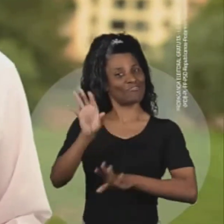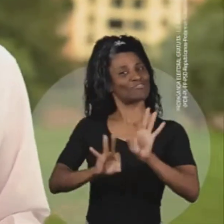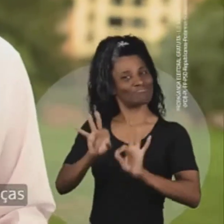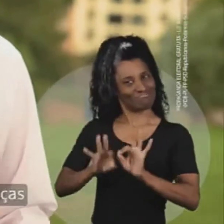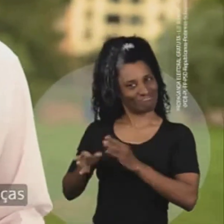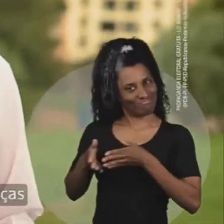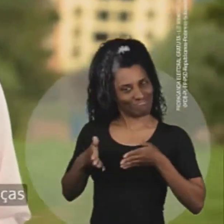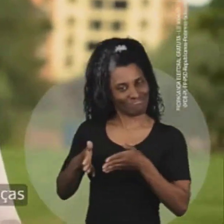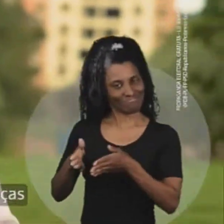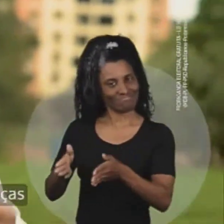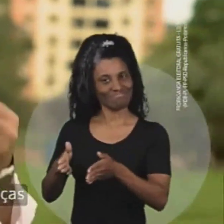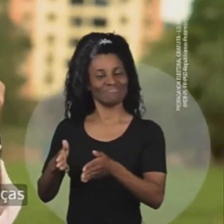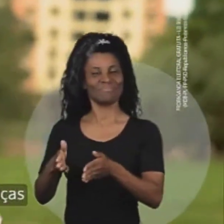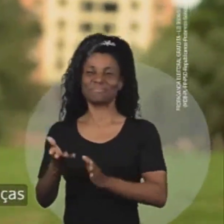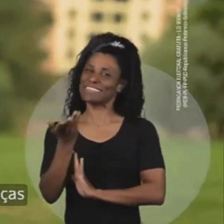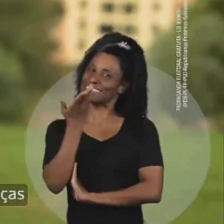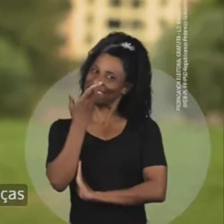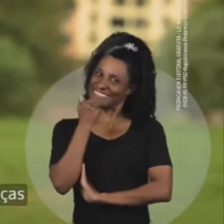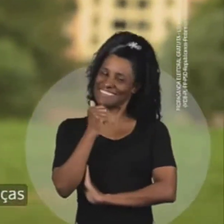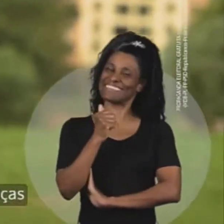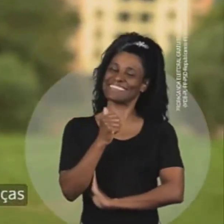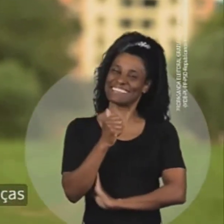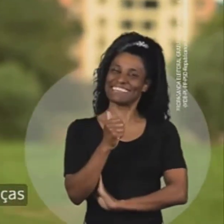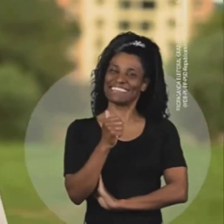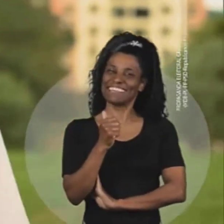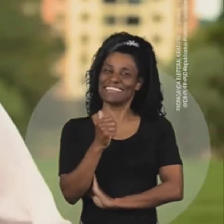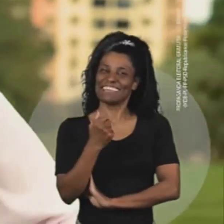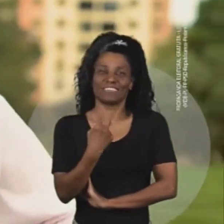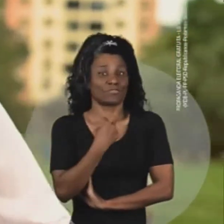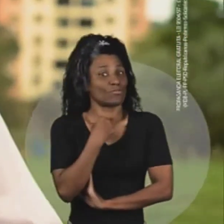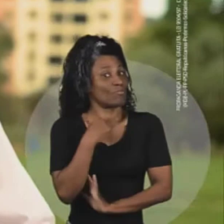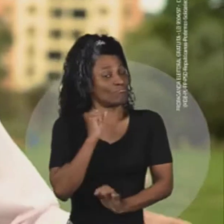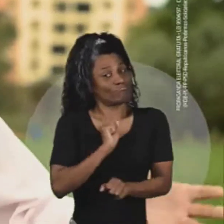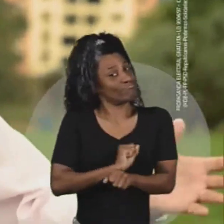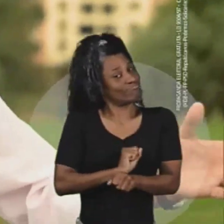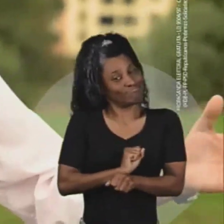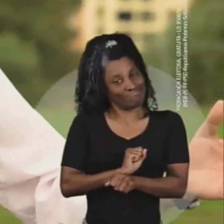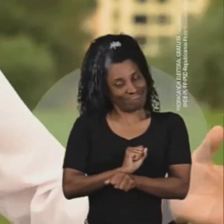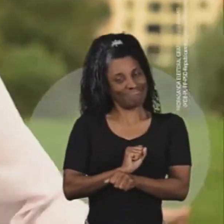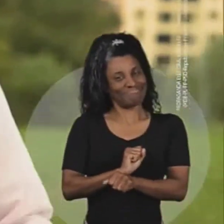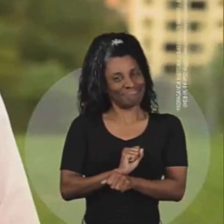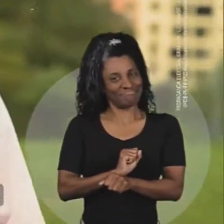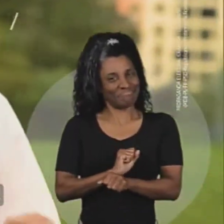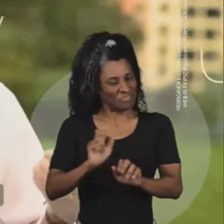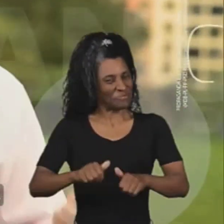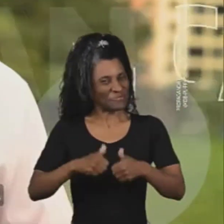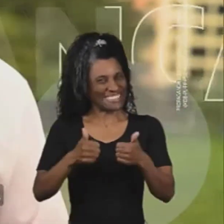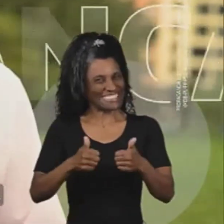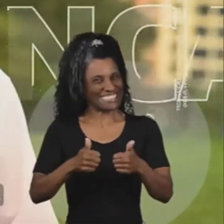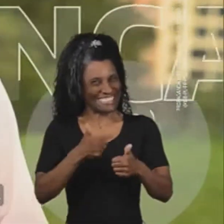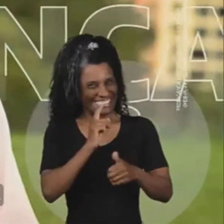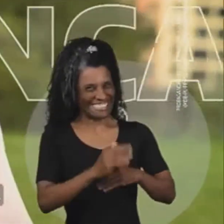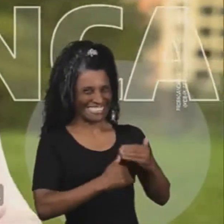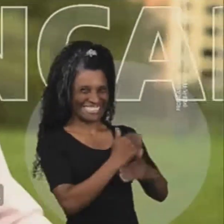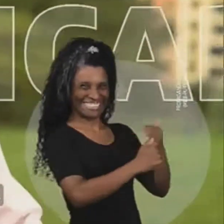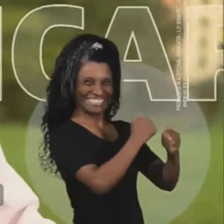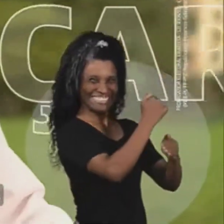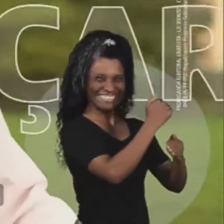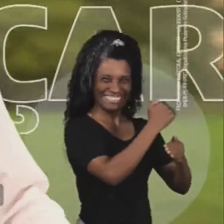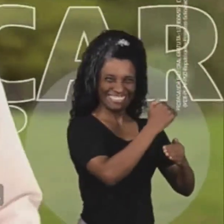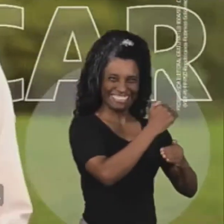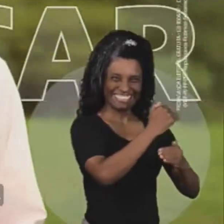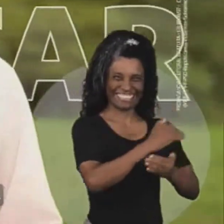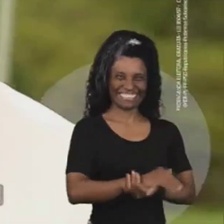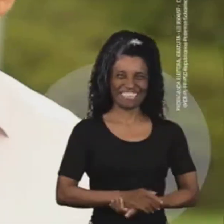novos projetos em andamento para as nossas crianças e que não podem parar agora. Vamos melhorar? Vamos